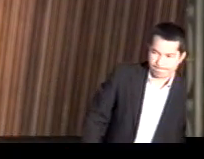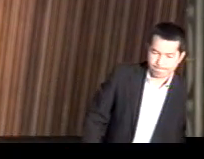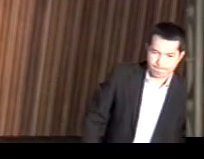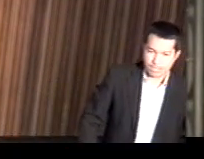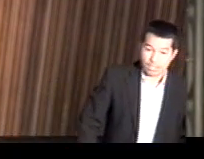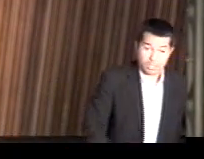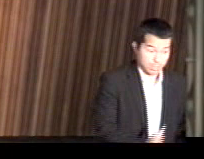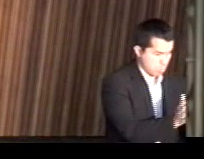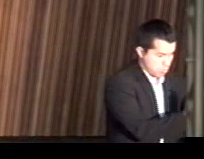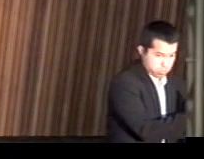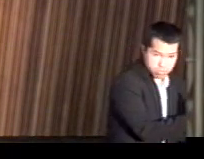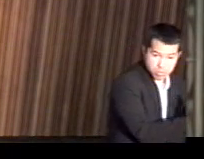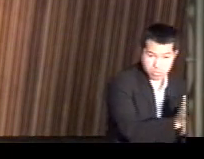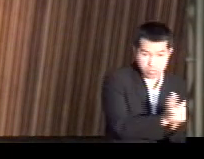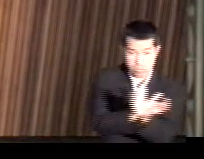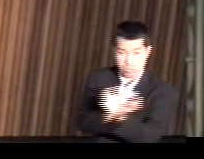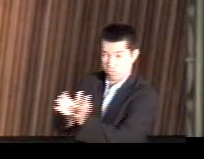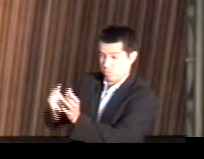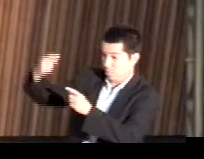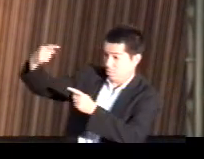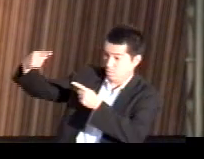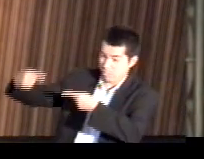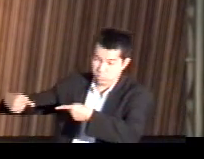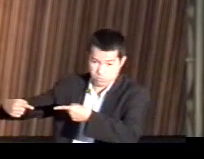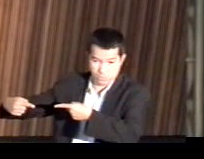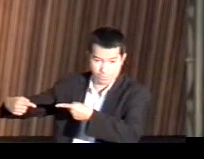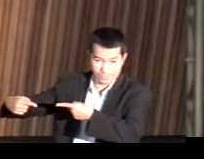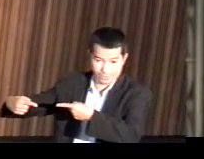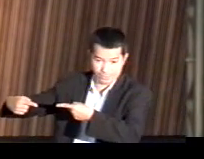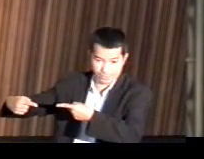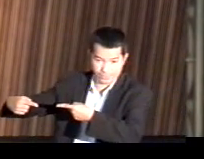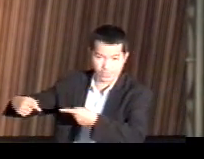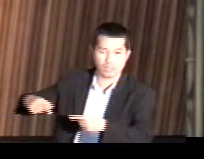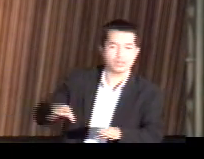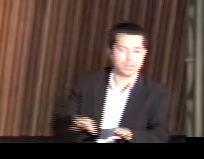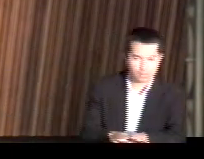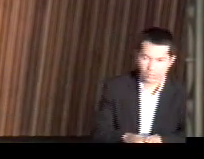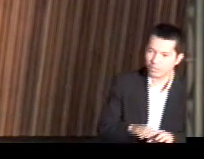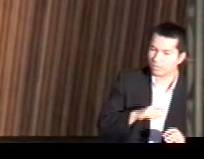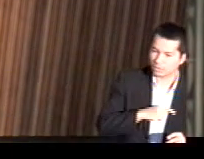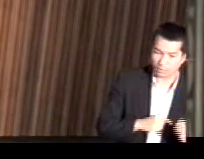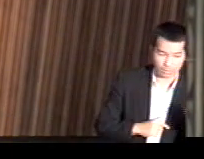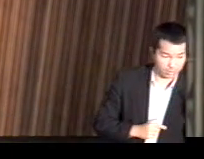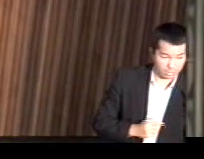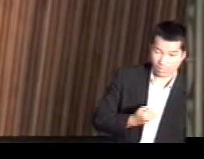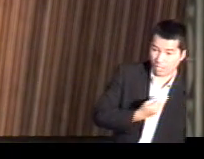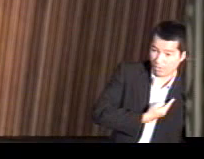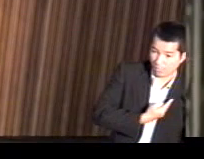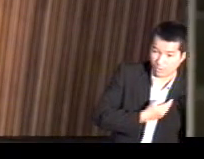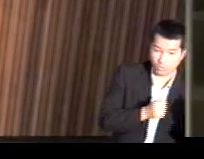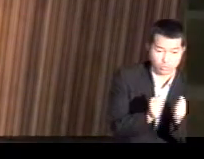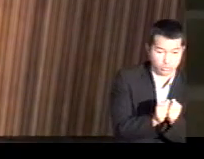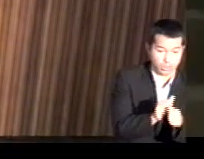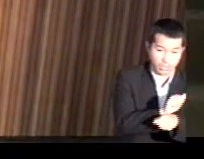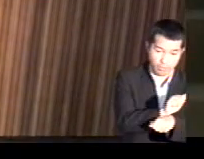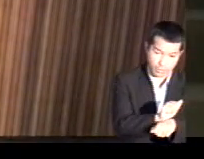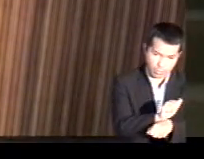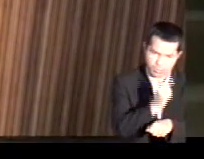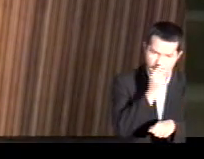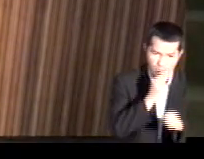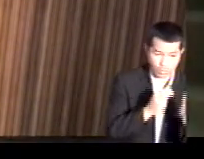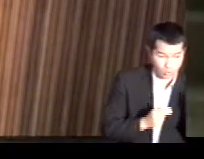3 vizinhos tomam essa mesma atitude e saem nessa jornada. E quando eles voltam, aparece